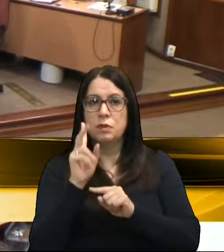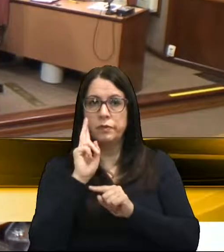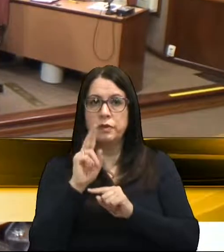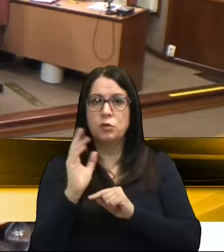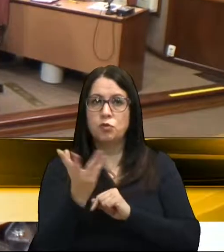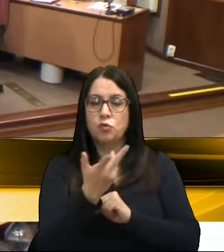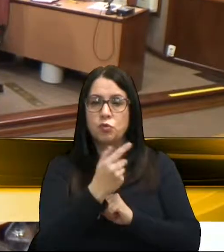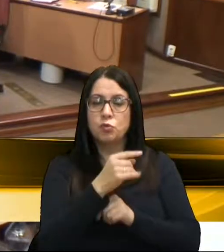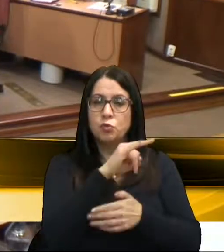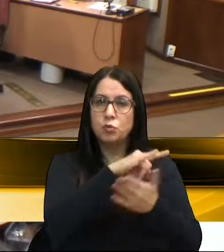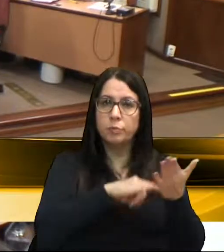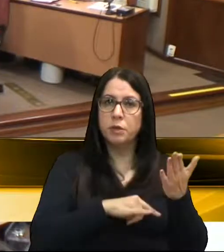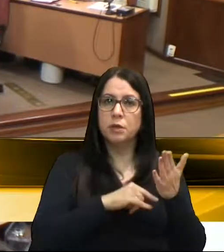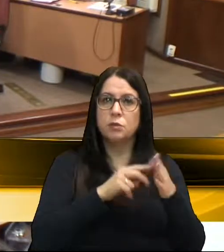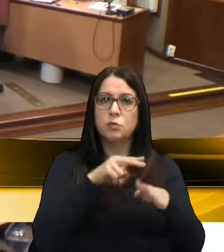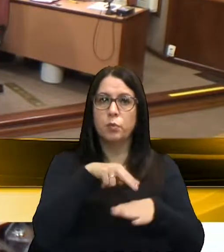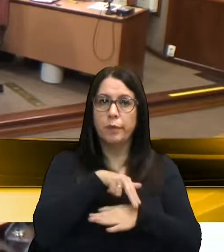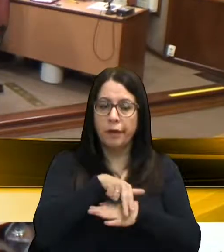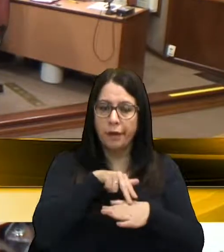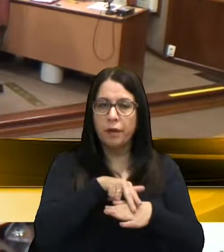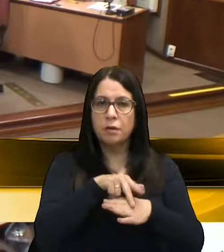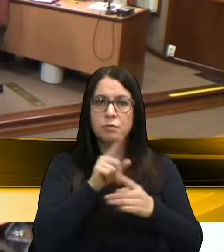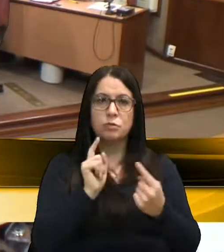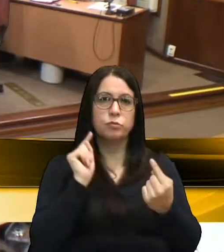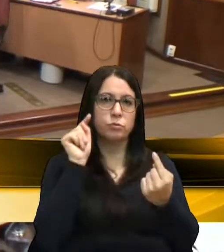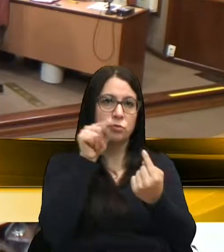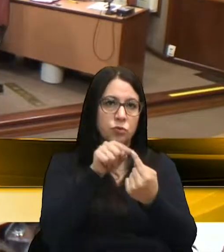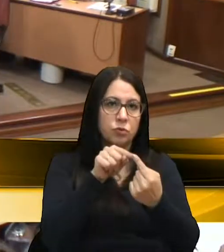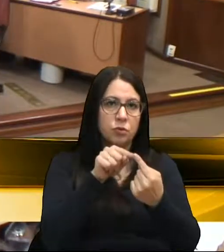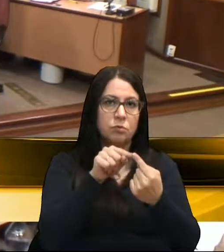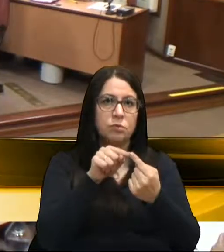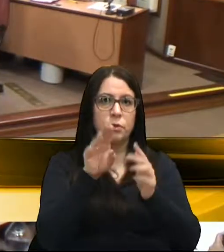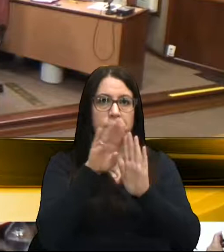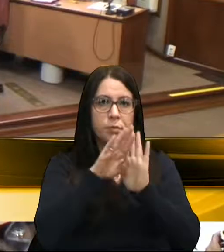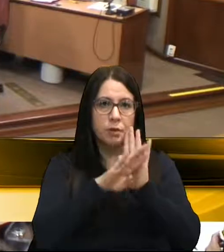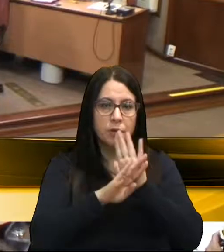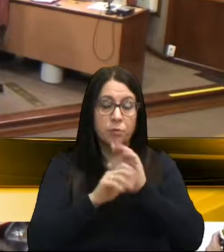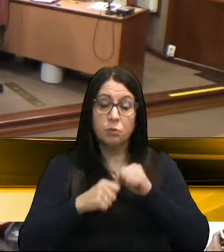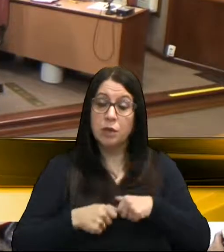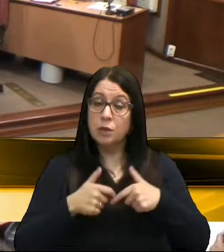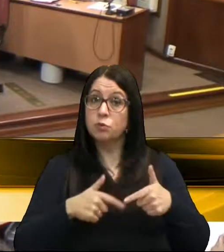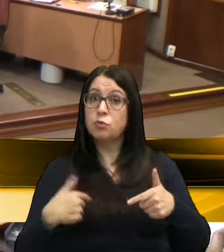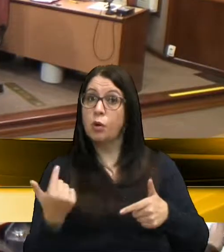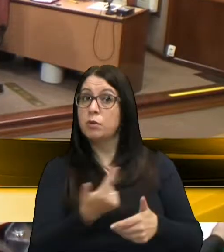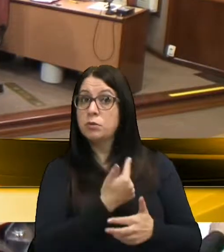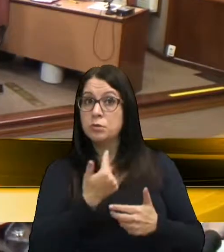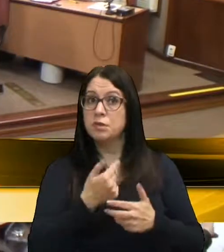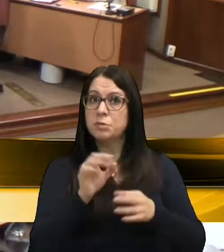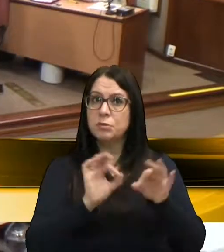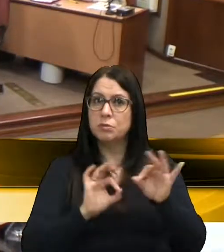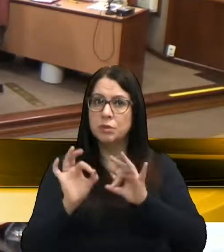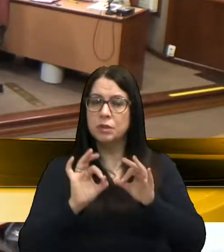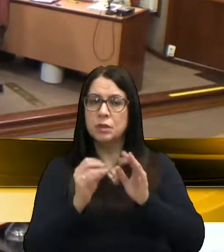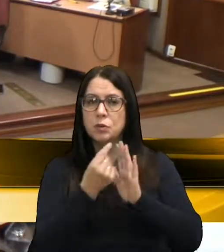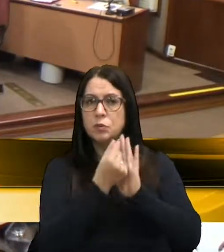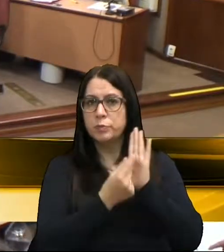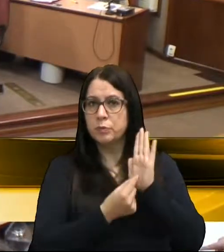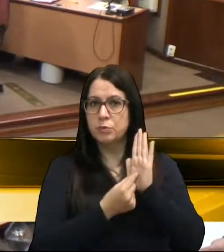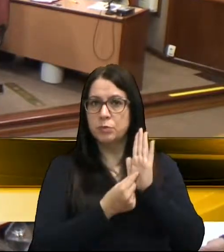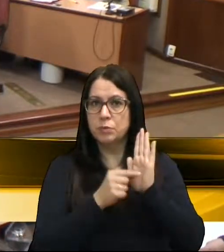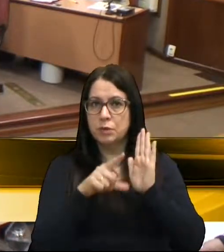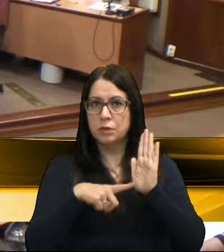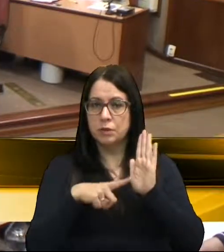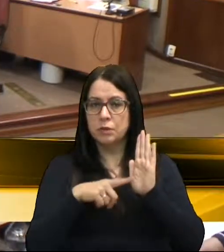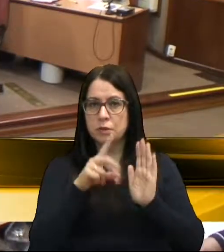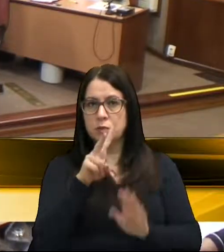com documentos, com anexos, com intenções, com programas, com ações para a elaboração do orçamento vindouro